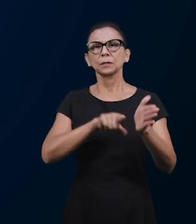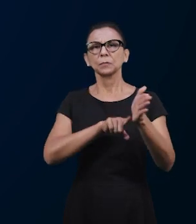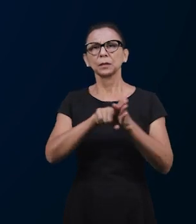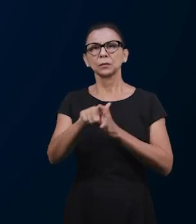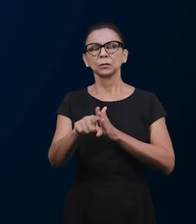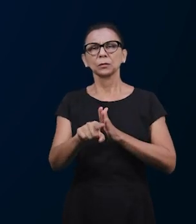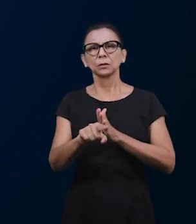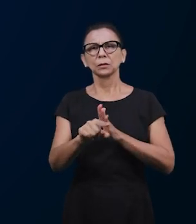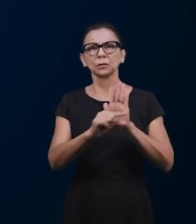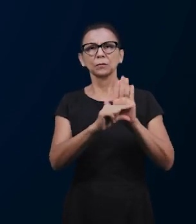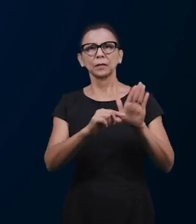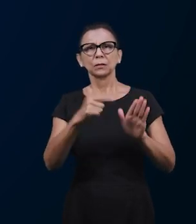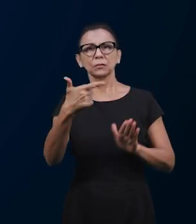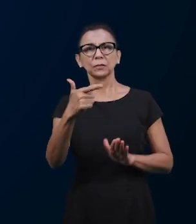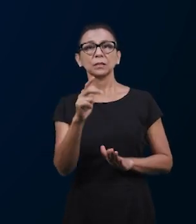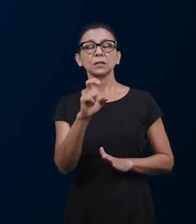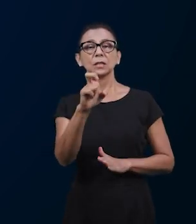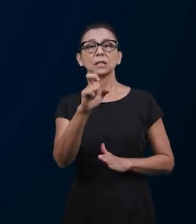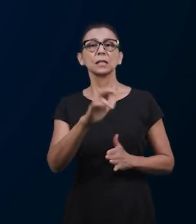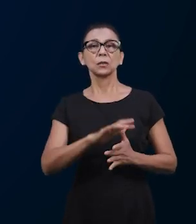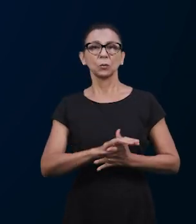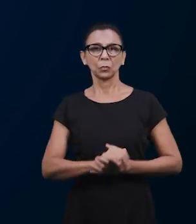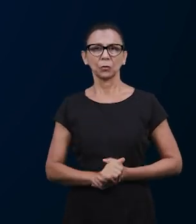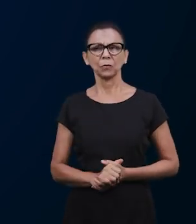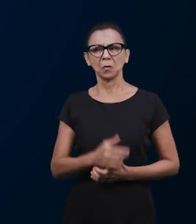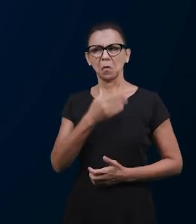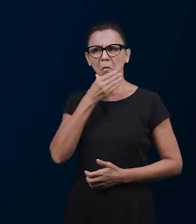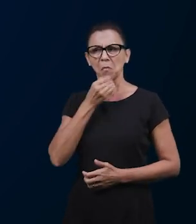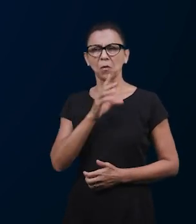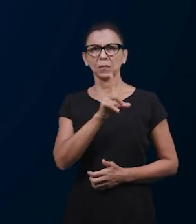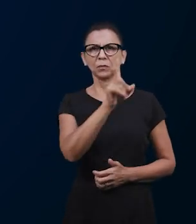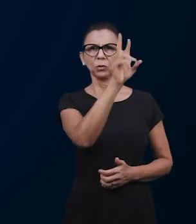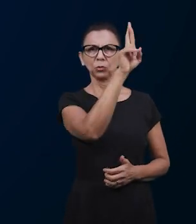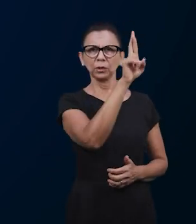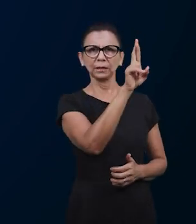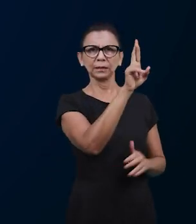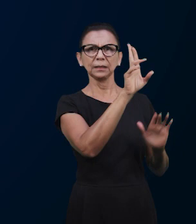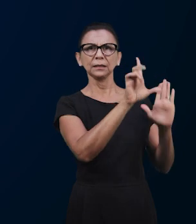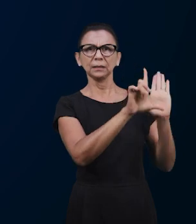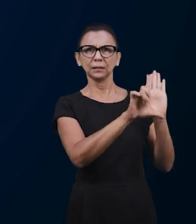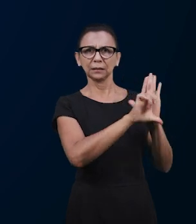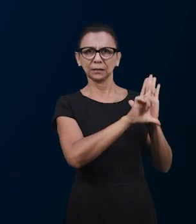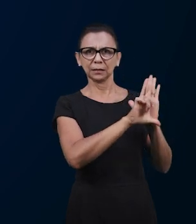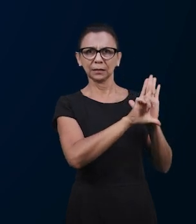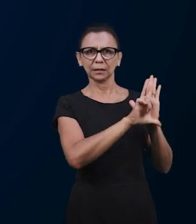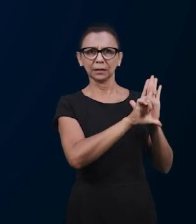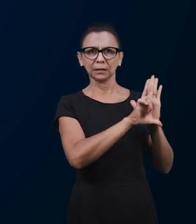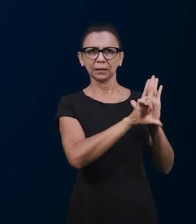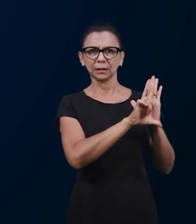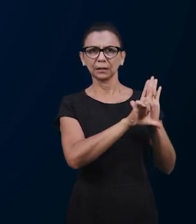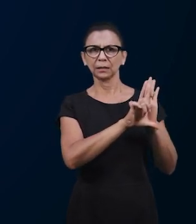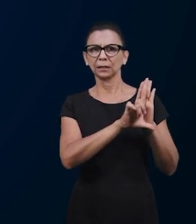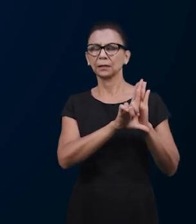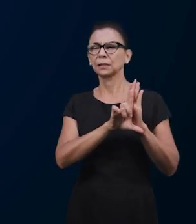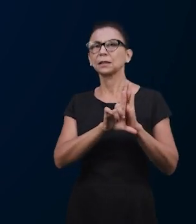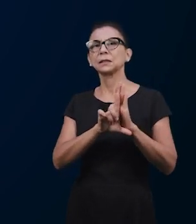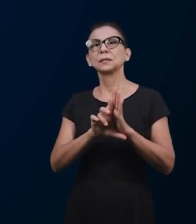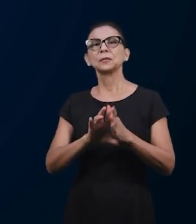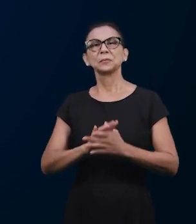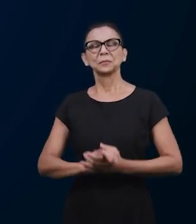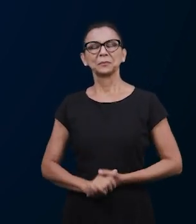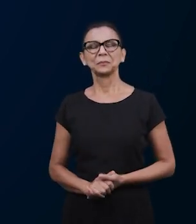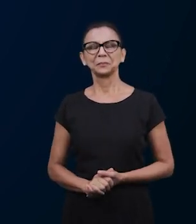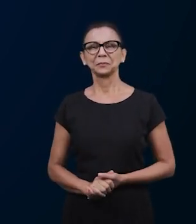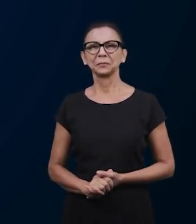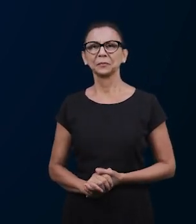no verso 25? Um certo doutor da lei. Na segunda pergunta temos: qual foi